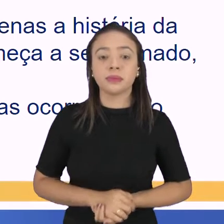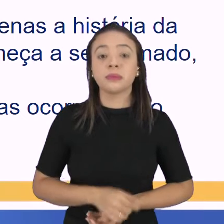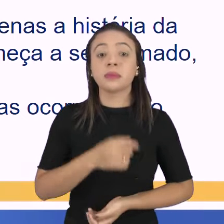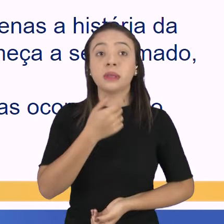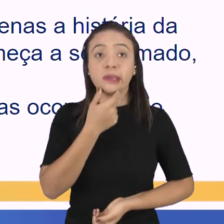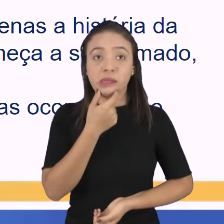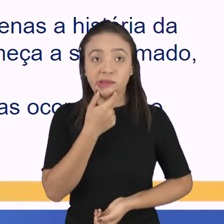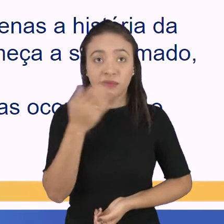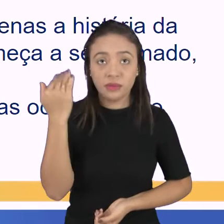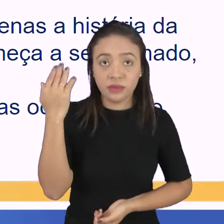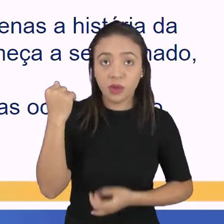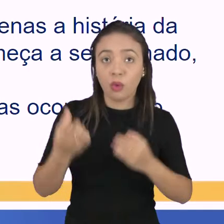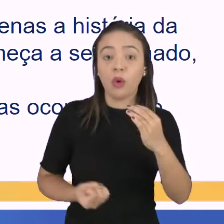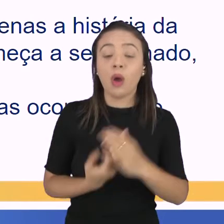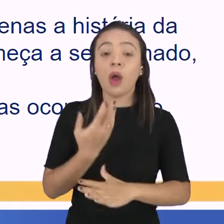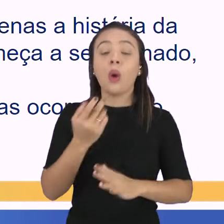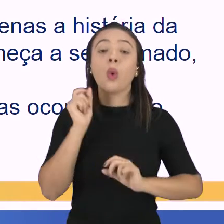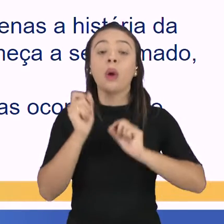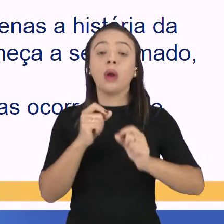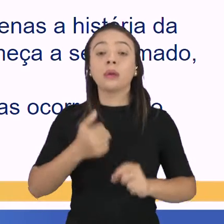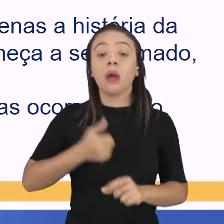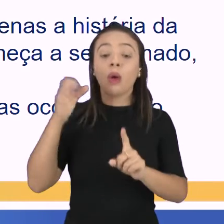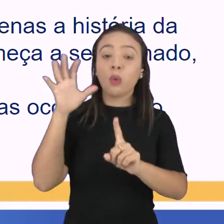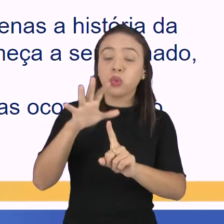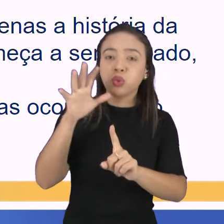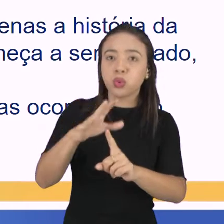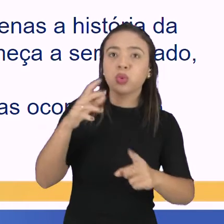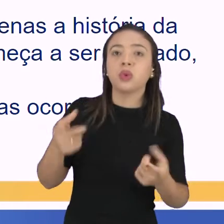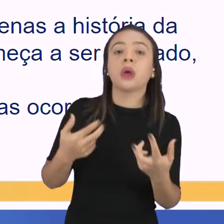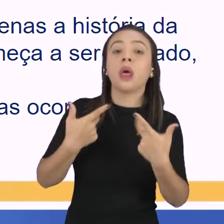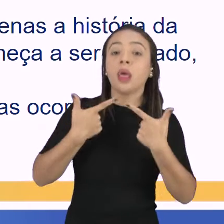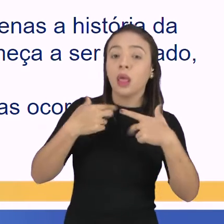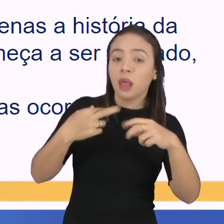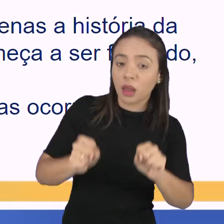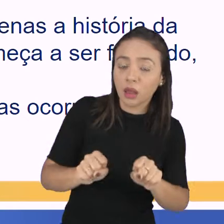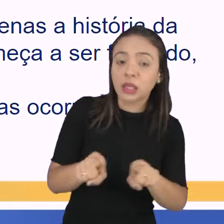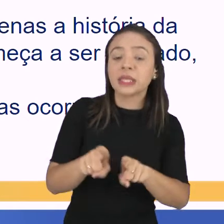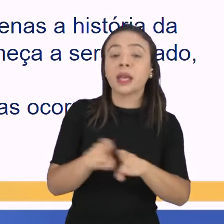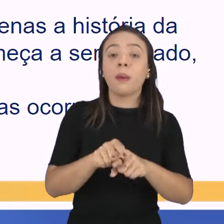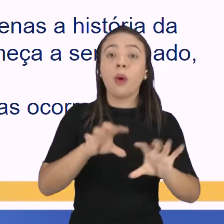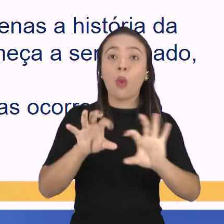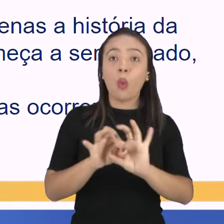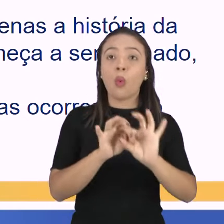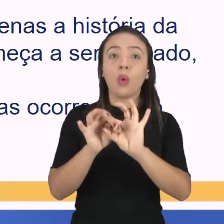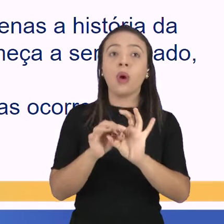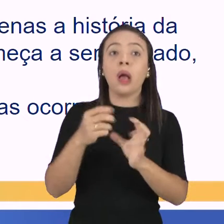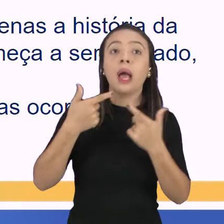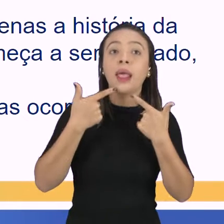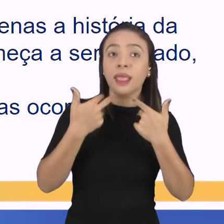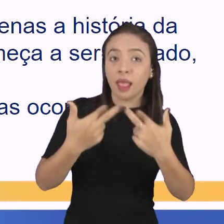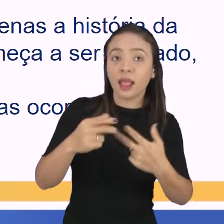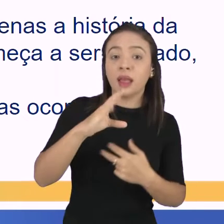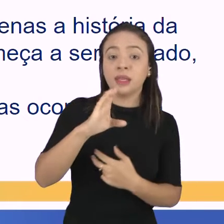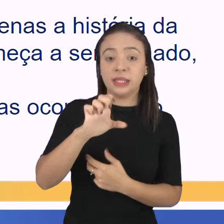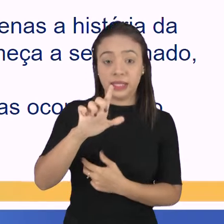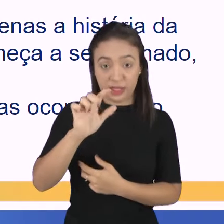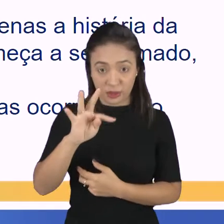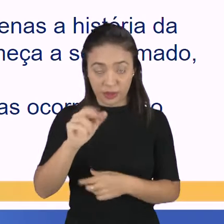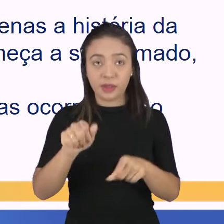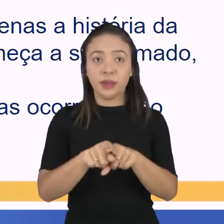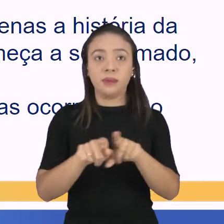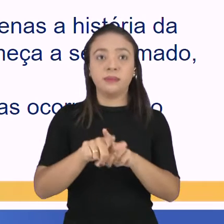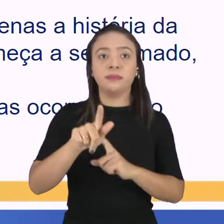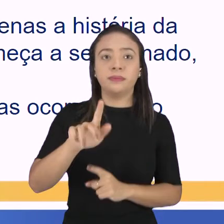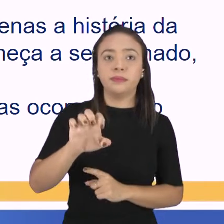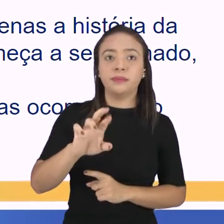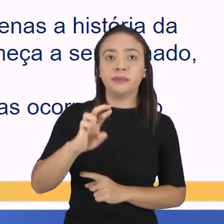pelas primeiras influências linguísticas, como a junção das línguas celta e germânica, enquanto no inglês médio, a língua já havia